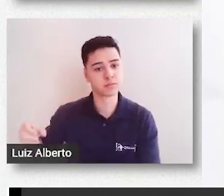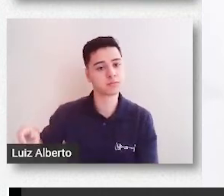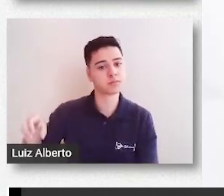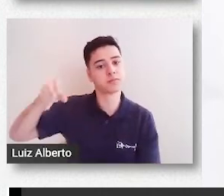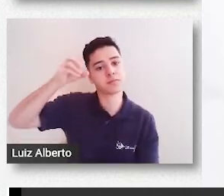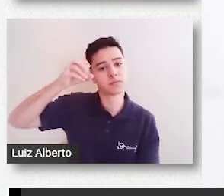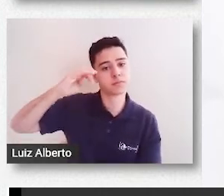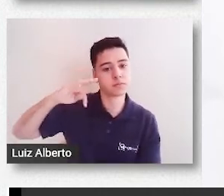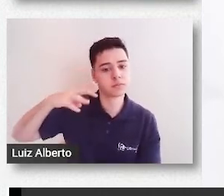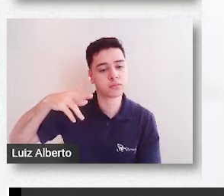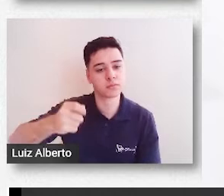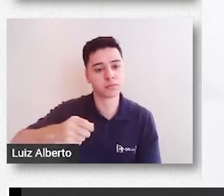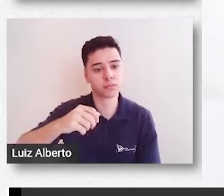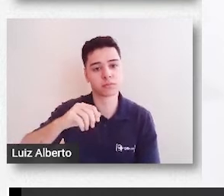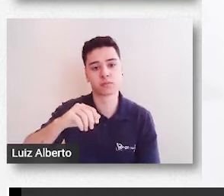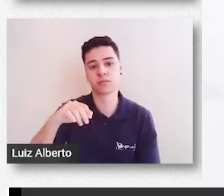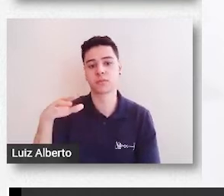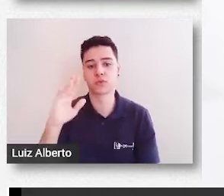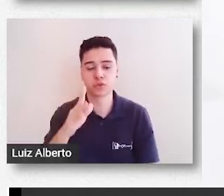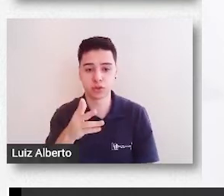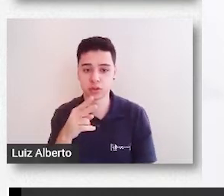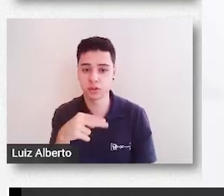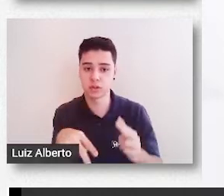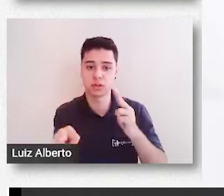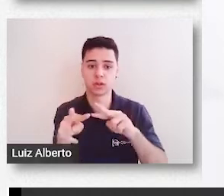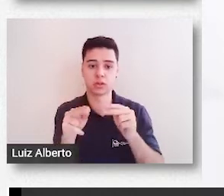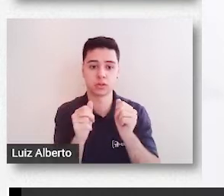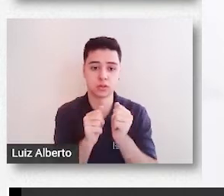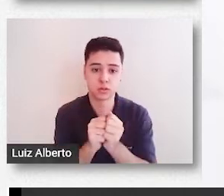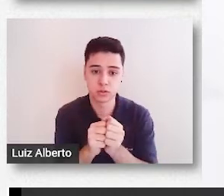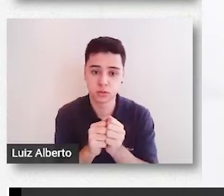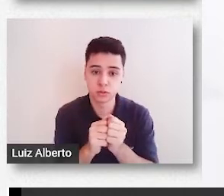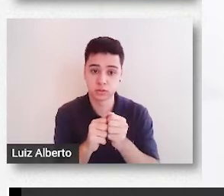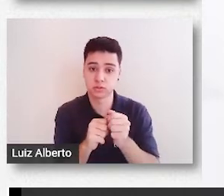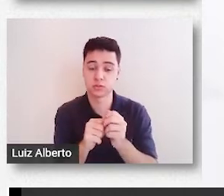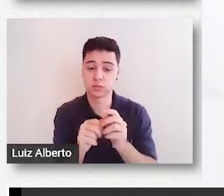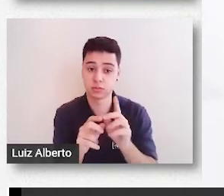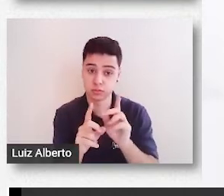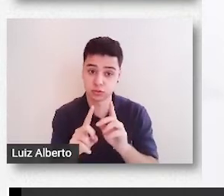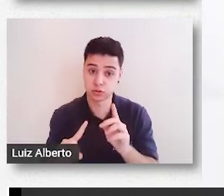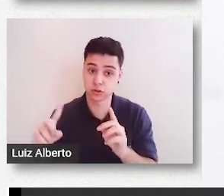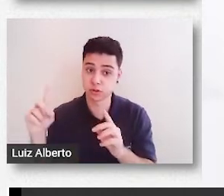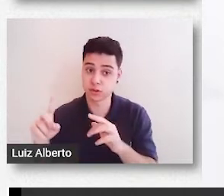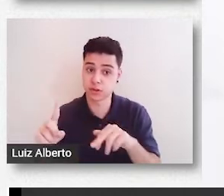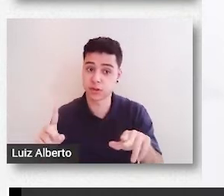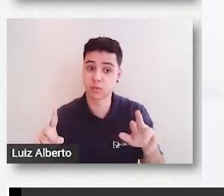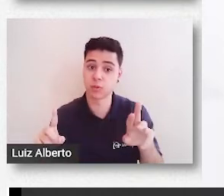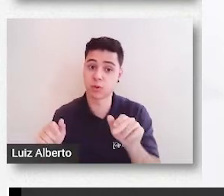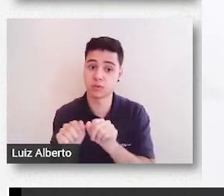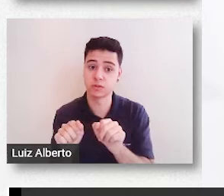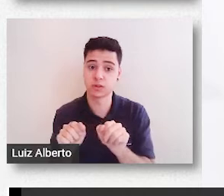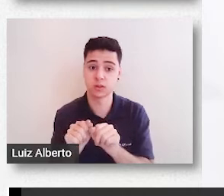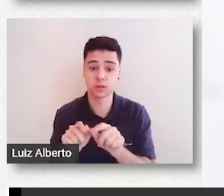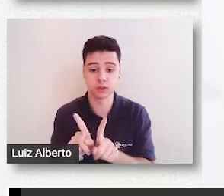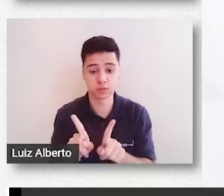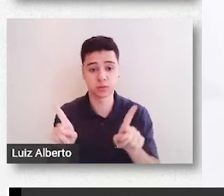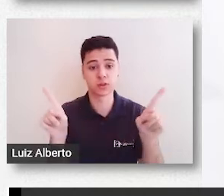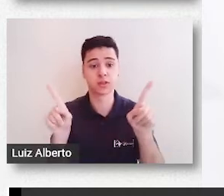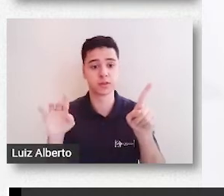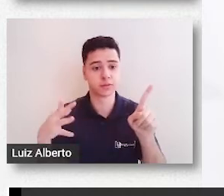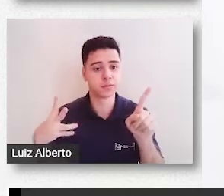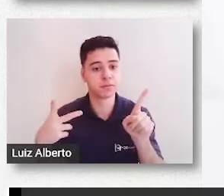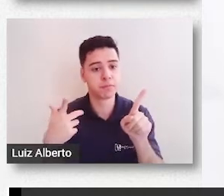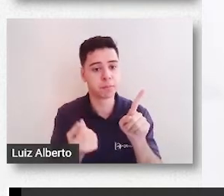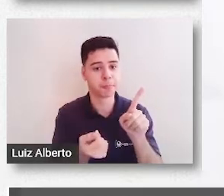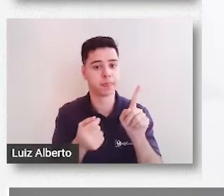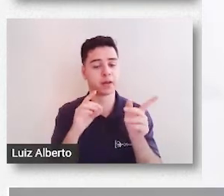Joaquim, ele conversa, né, com a perna direita do personagem, como se fosse fazer um V, como se fizesse um V, né, dialogando